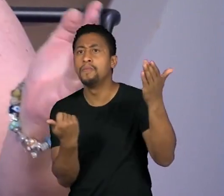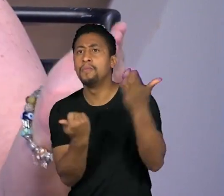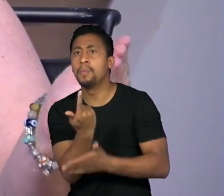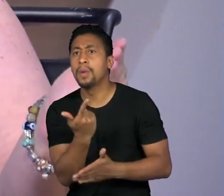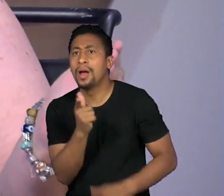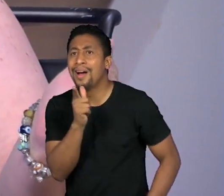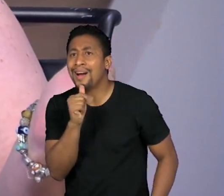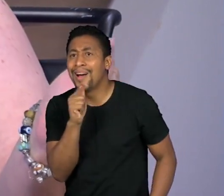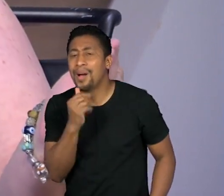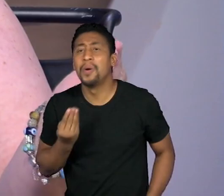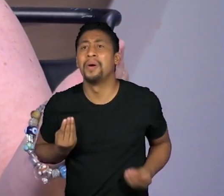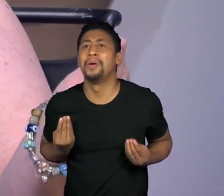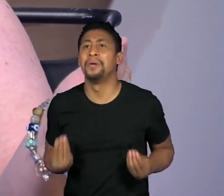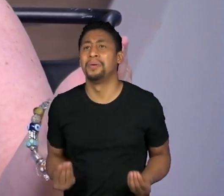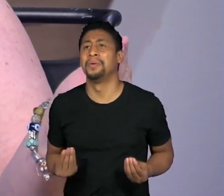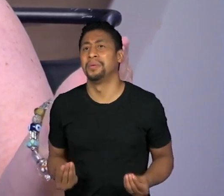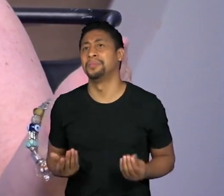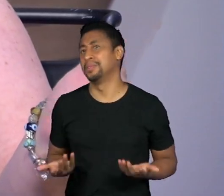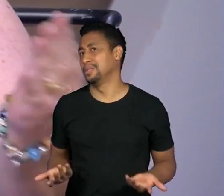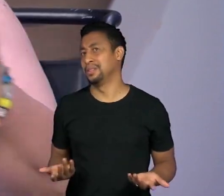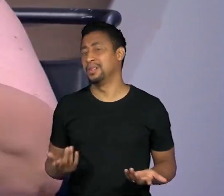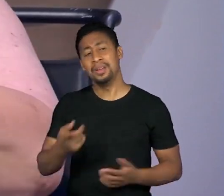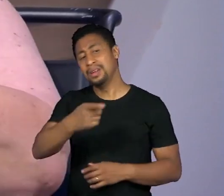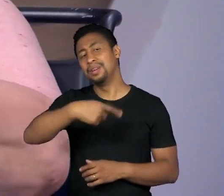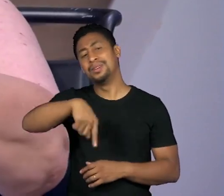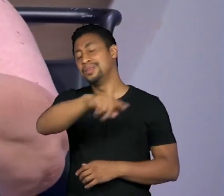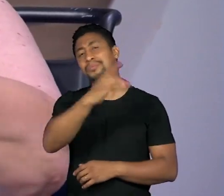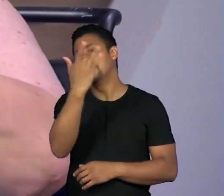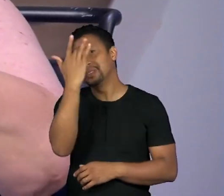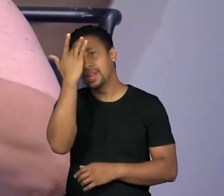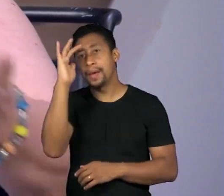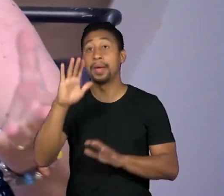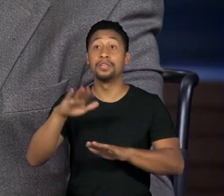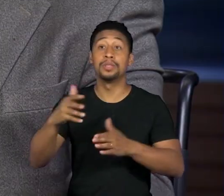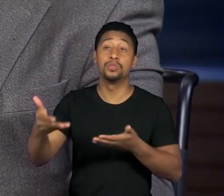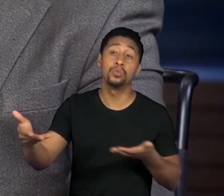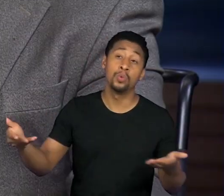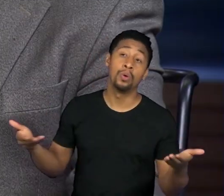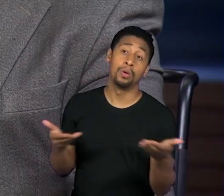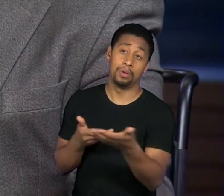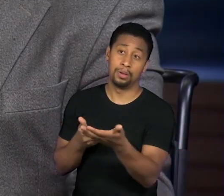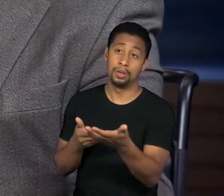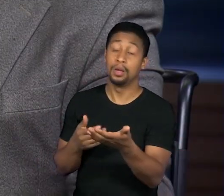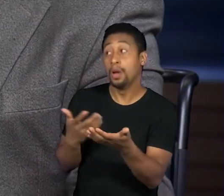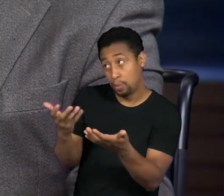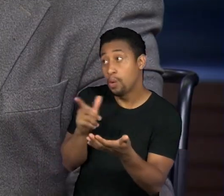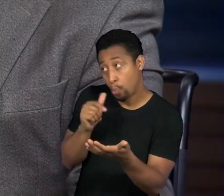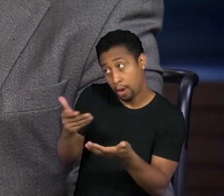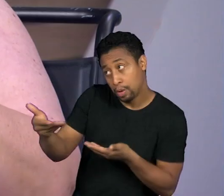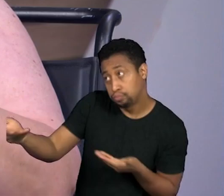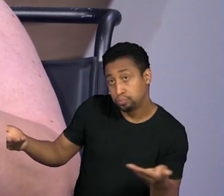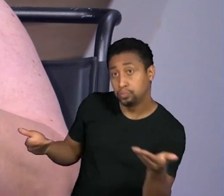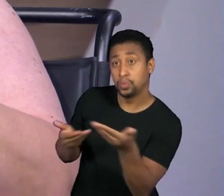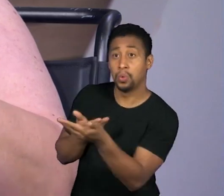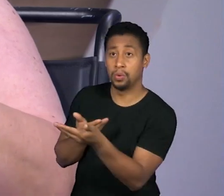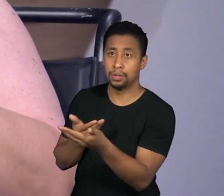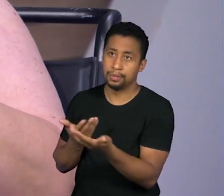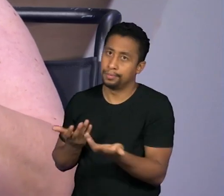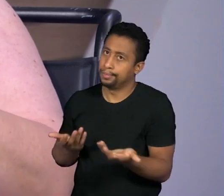não estejam acostumados a usar dinheiro, fazem trocas, escambos? Não é